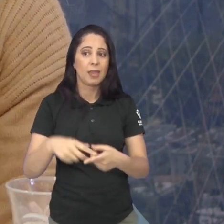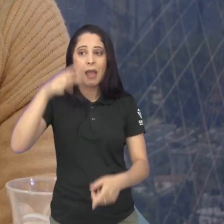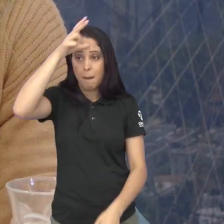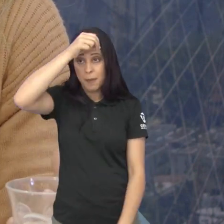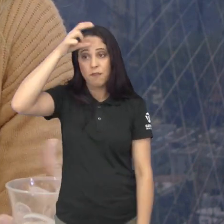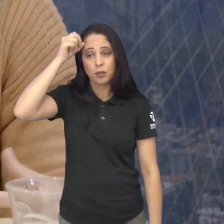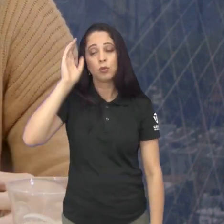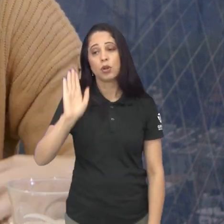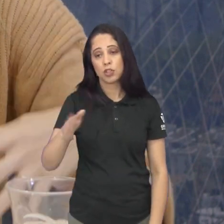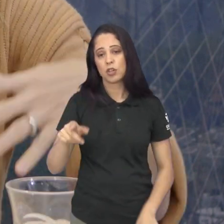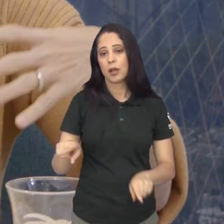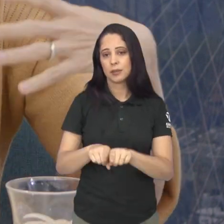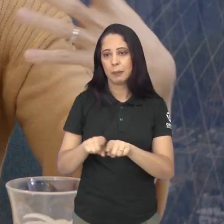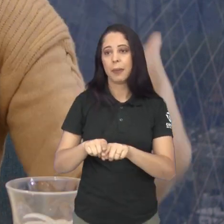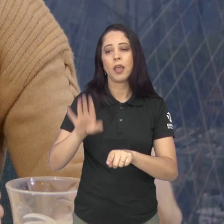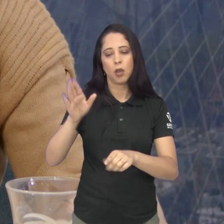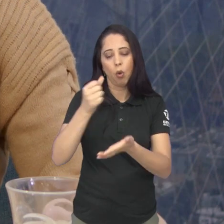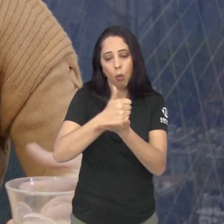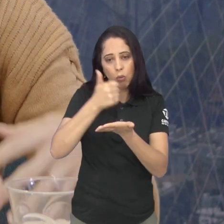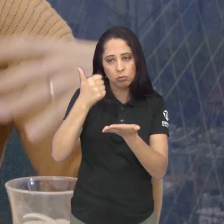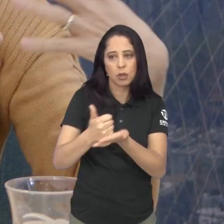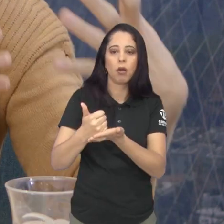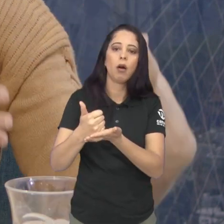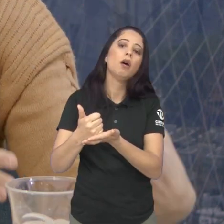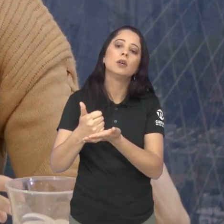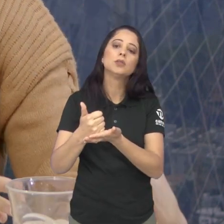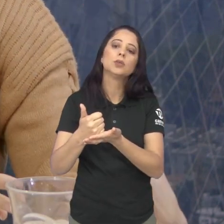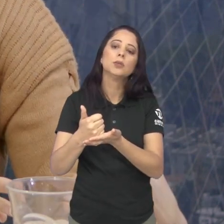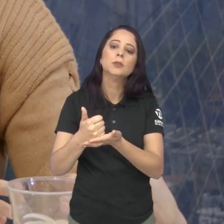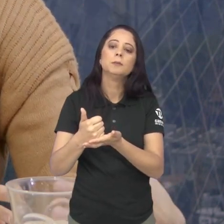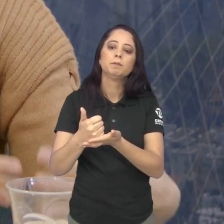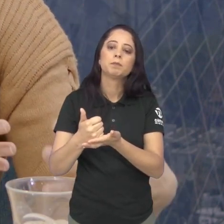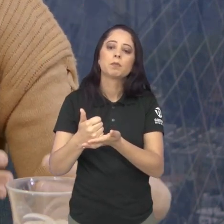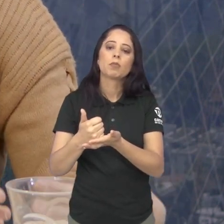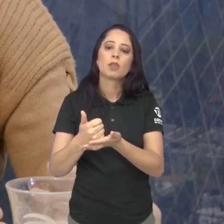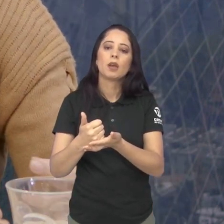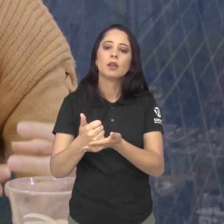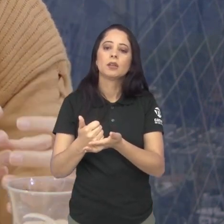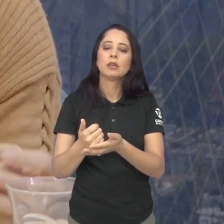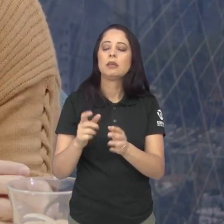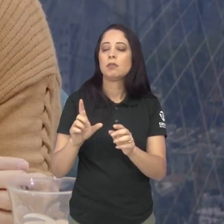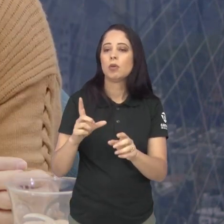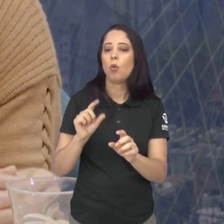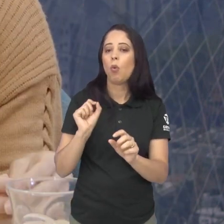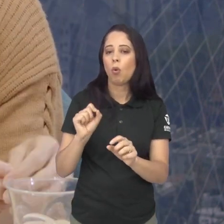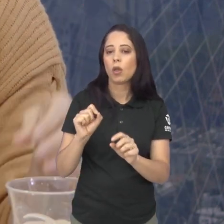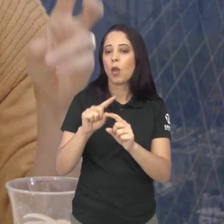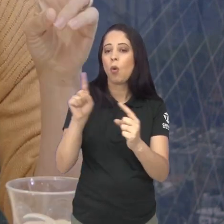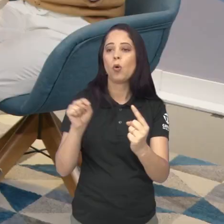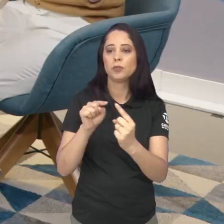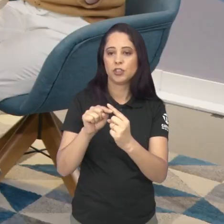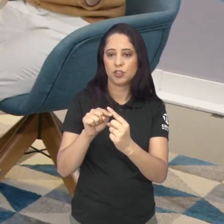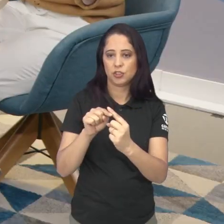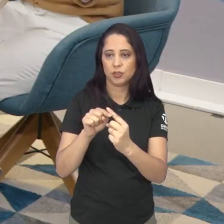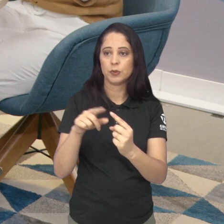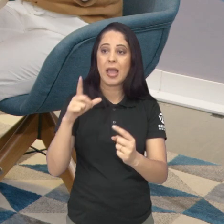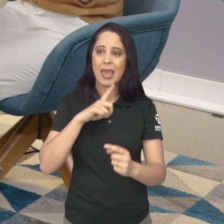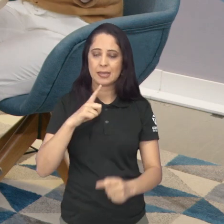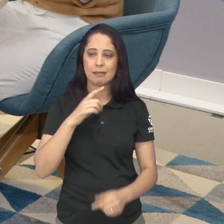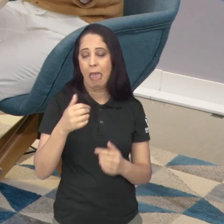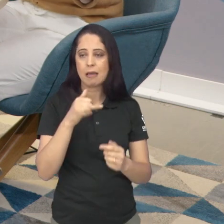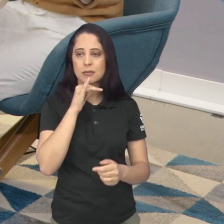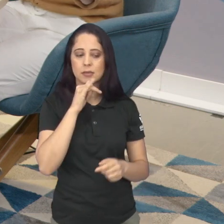também já teve esse olhar. Fez um contrato com uma prestação de serviço de terceiros que está disponibilizando o